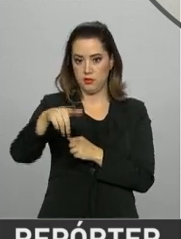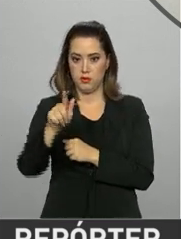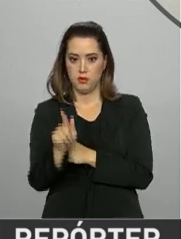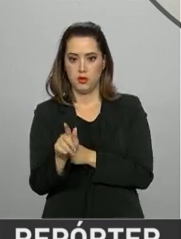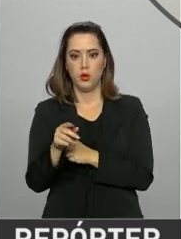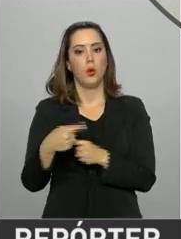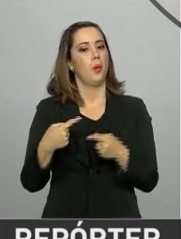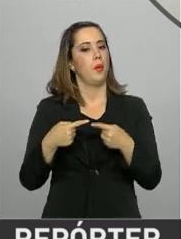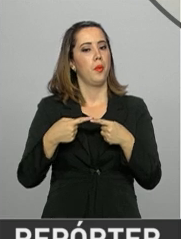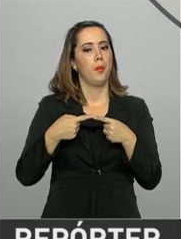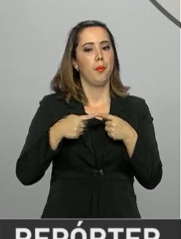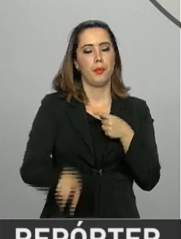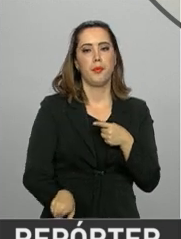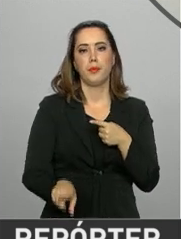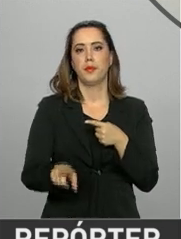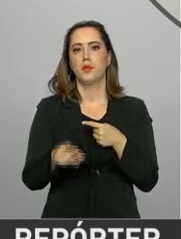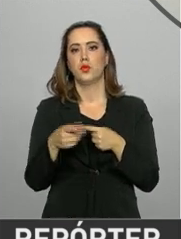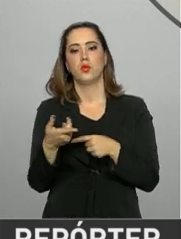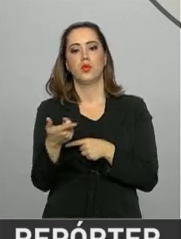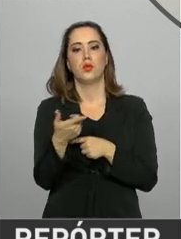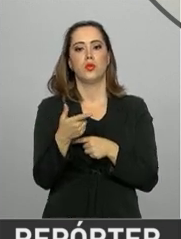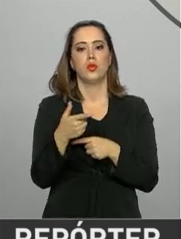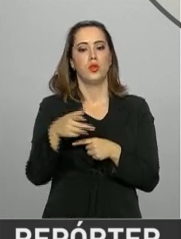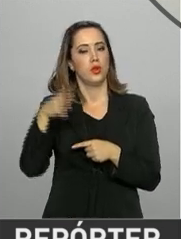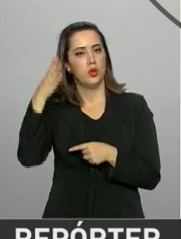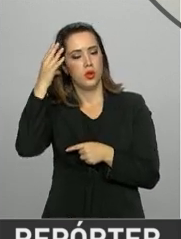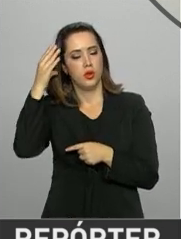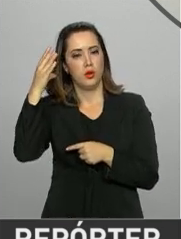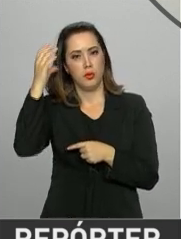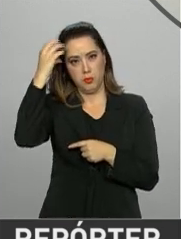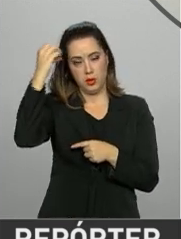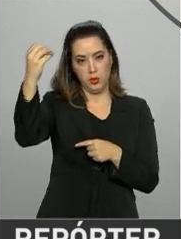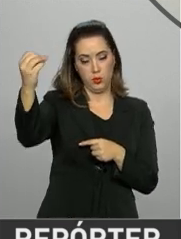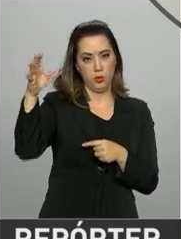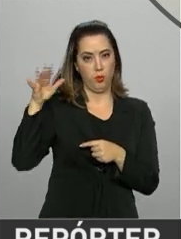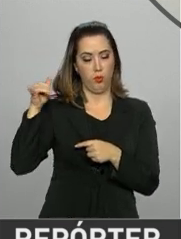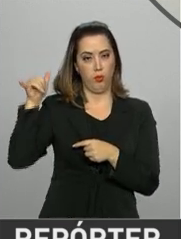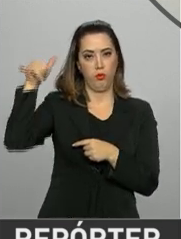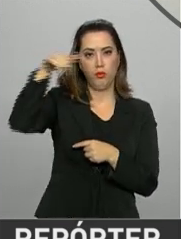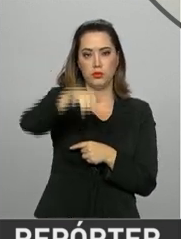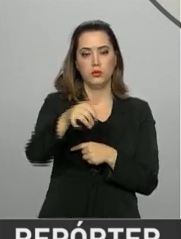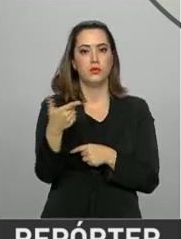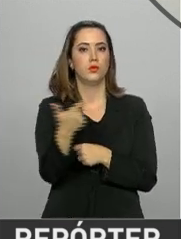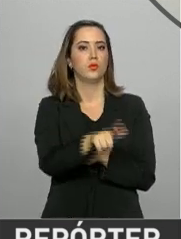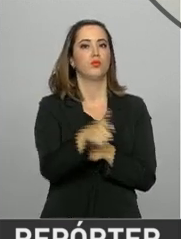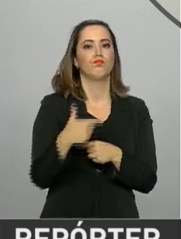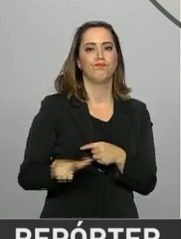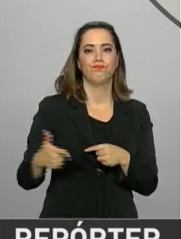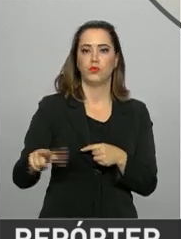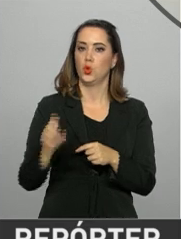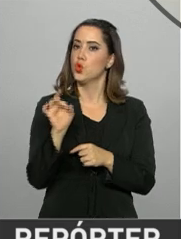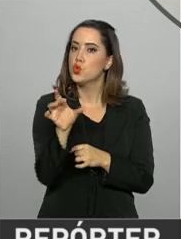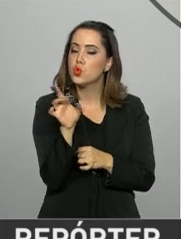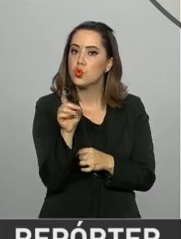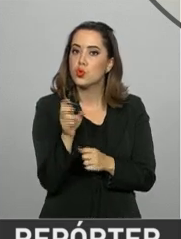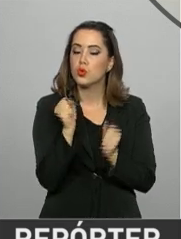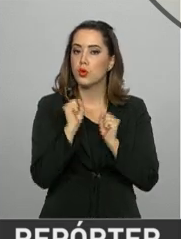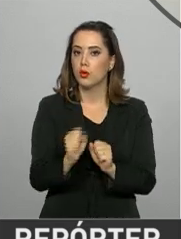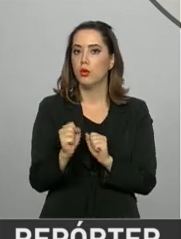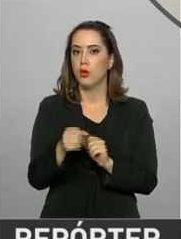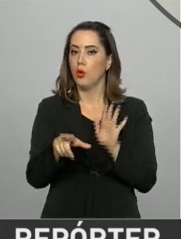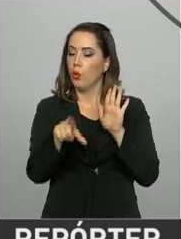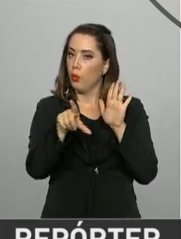estão proibidos voos de treinamento, turísticos, de instrução e operações de paraquedas, balões,